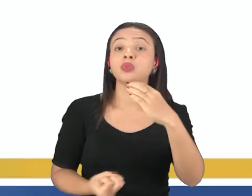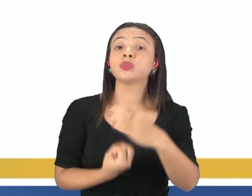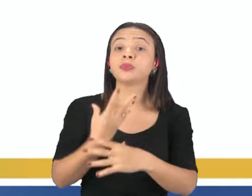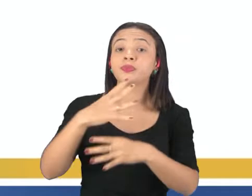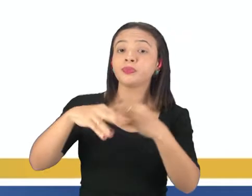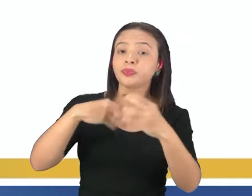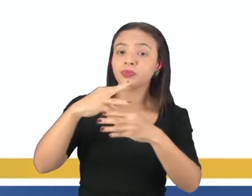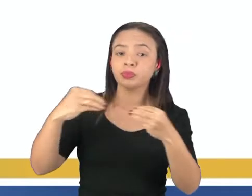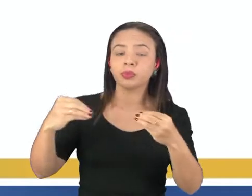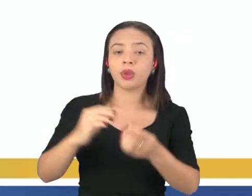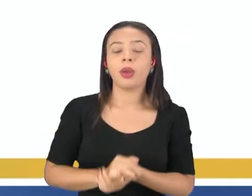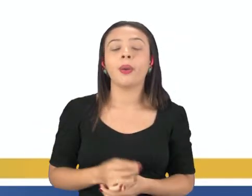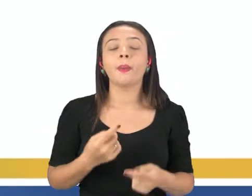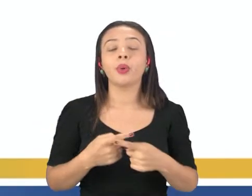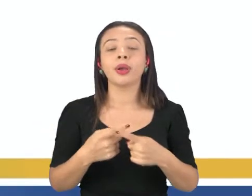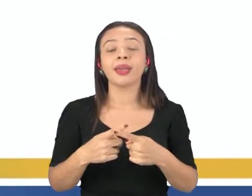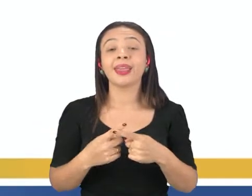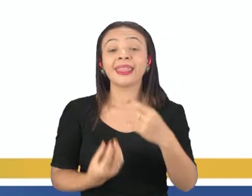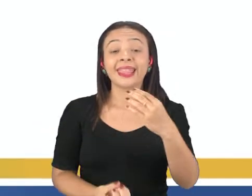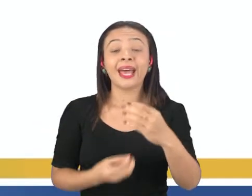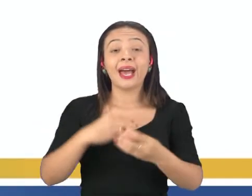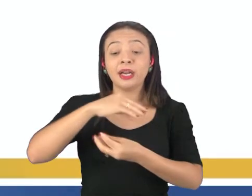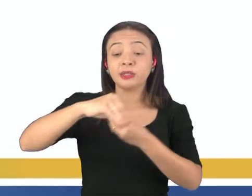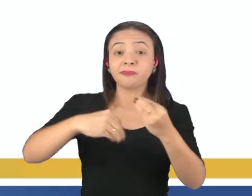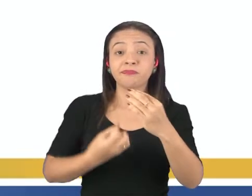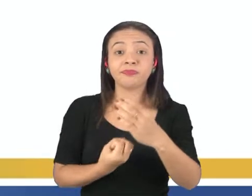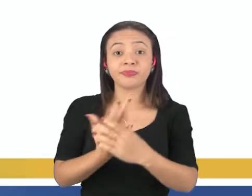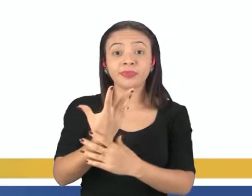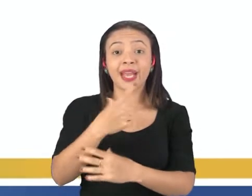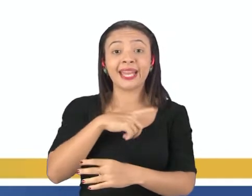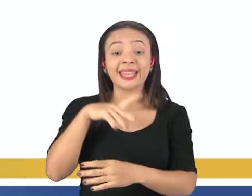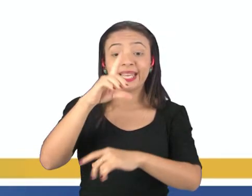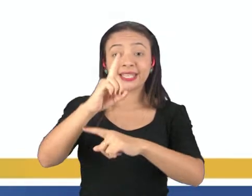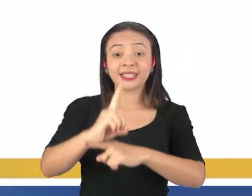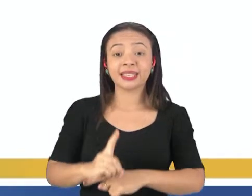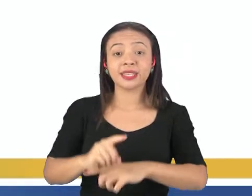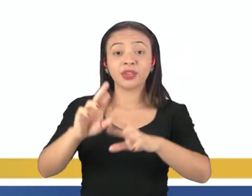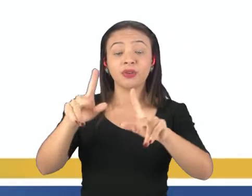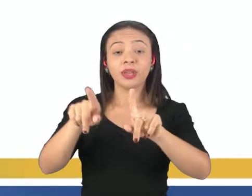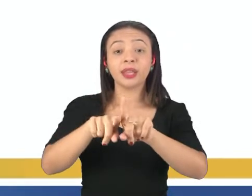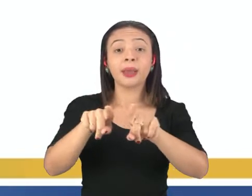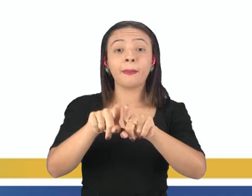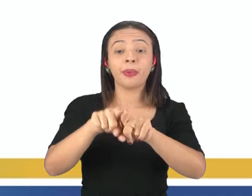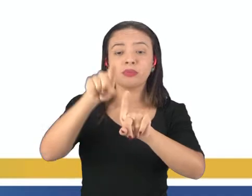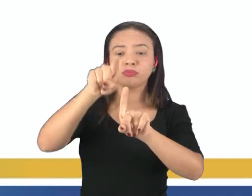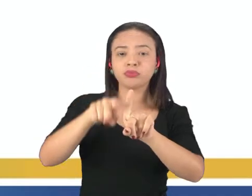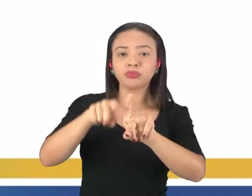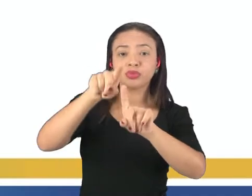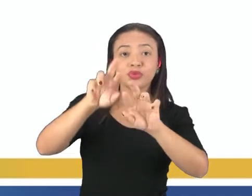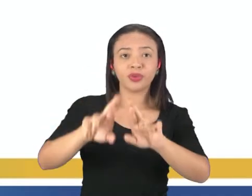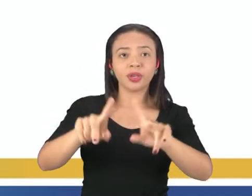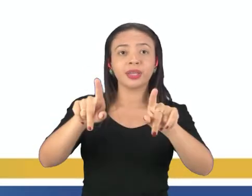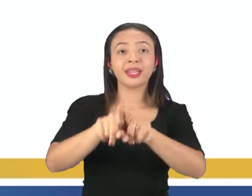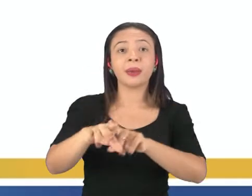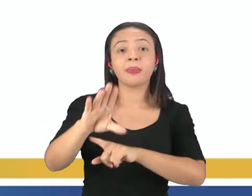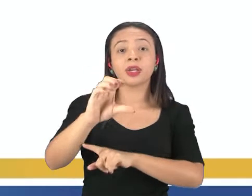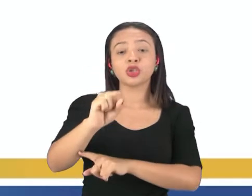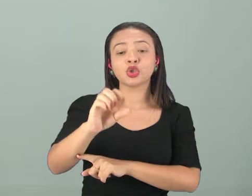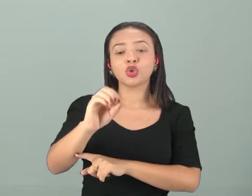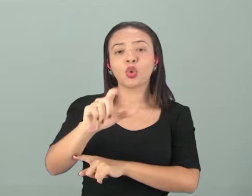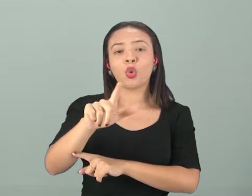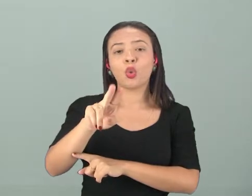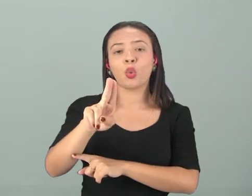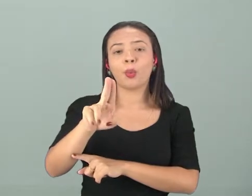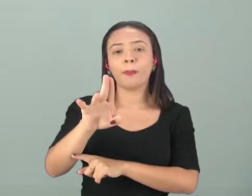eu tenho densidades diferentes, às vezes eu tenho temperaturas também que não são iguais, e a solubilidade dos elementos também pode ser